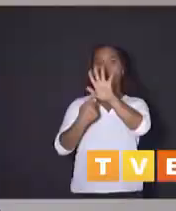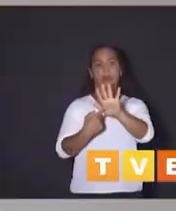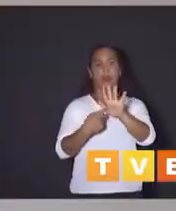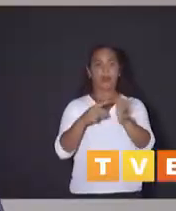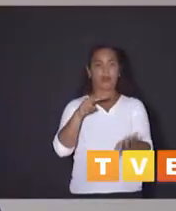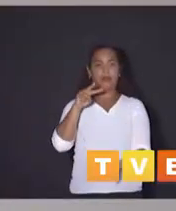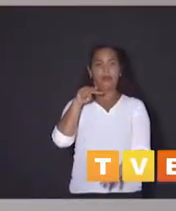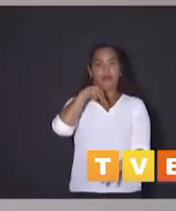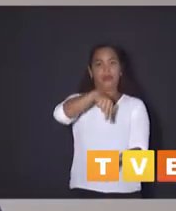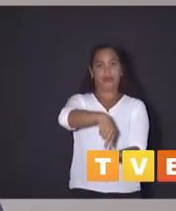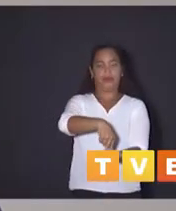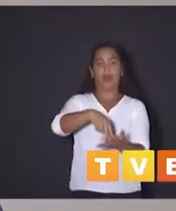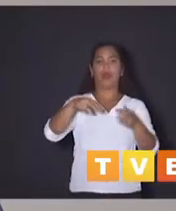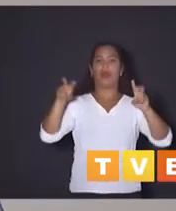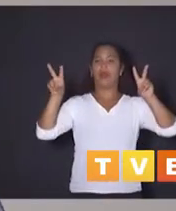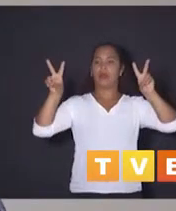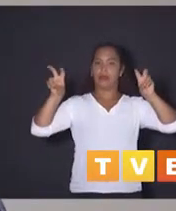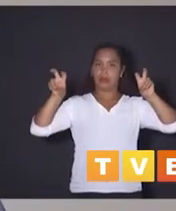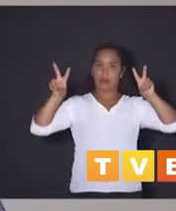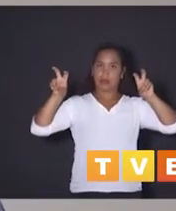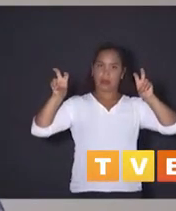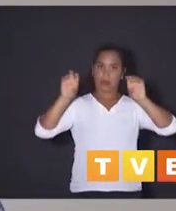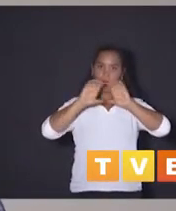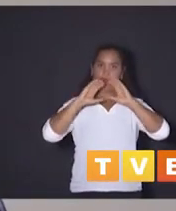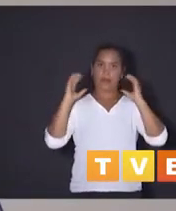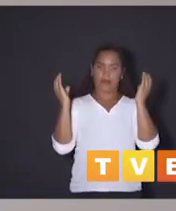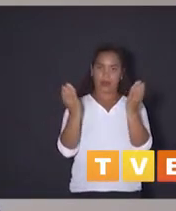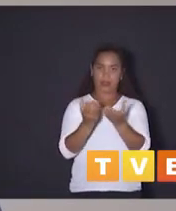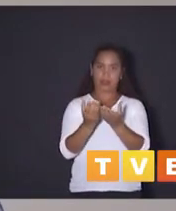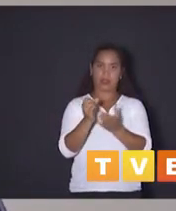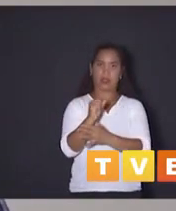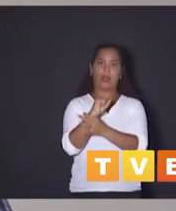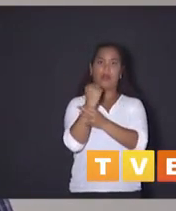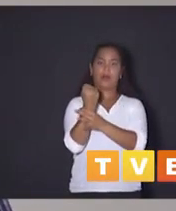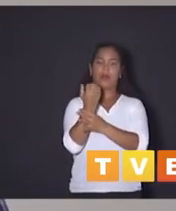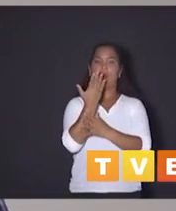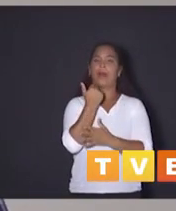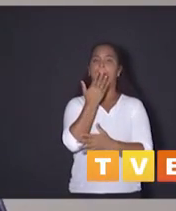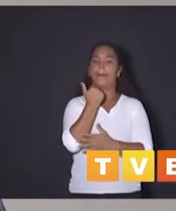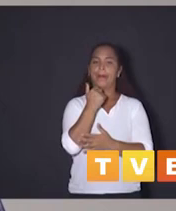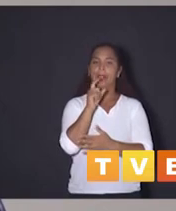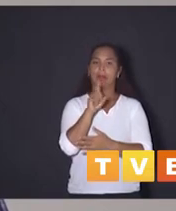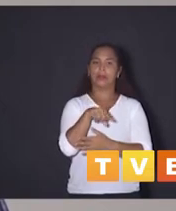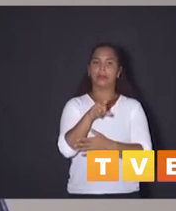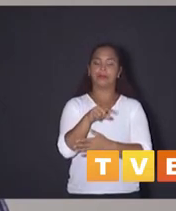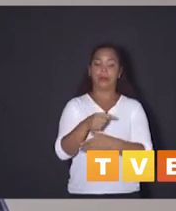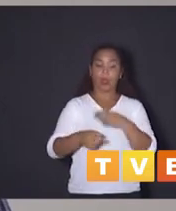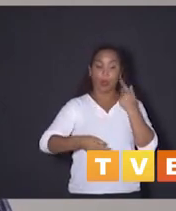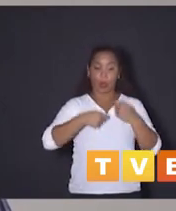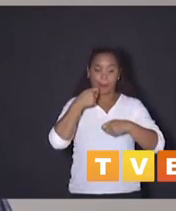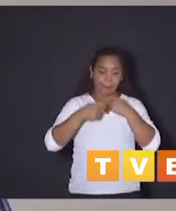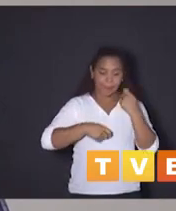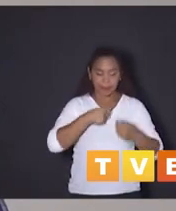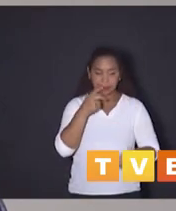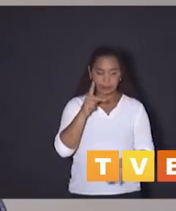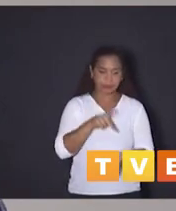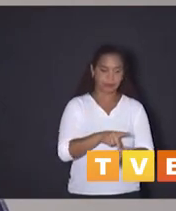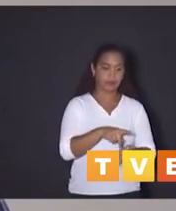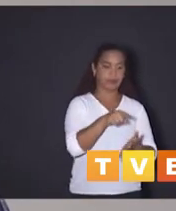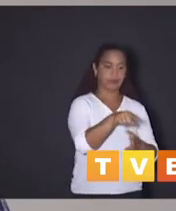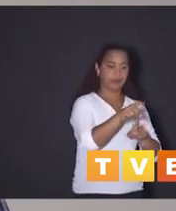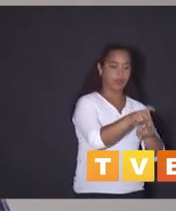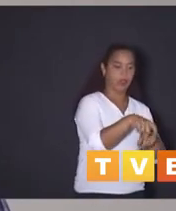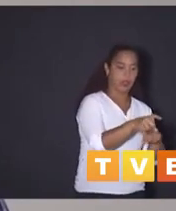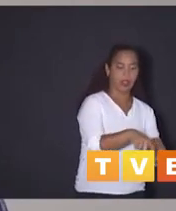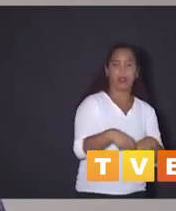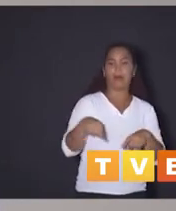foi tema das da última conferência de segurança alimentar da conferência nacional que é comida de verdade no campo e na cidade